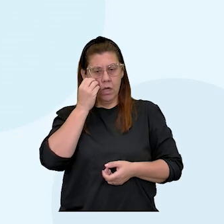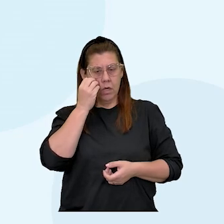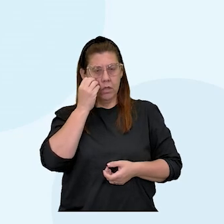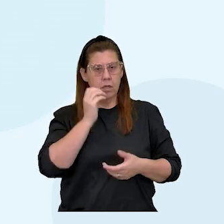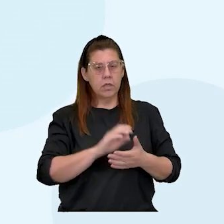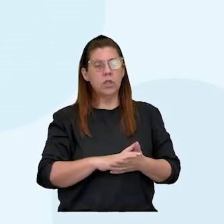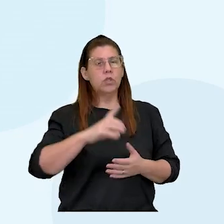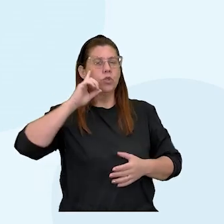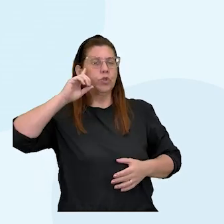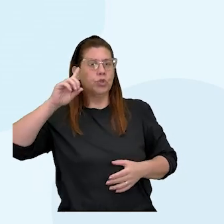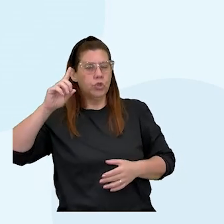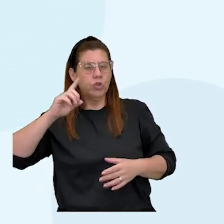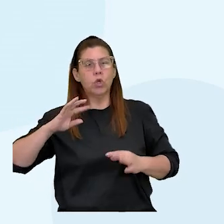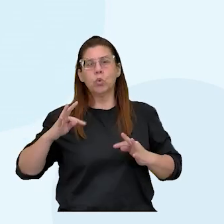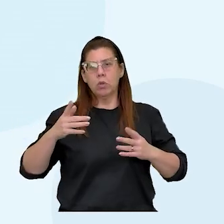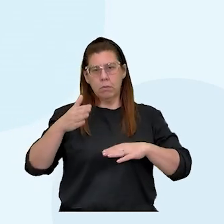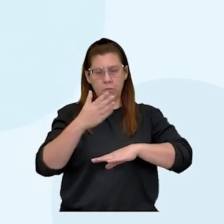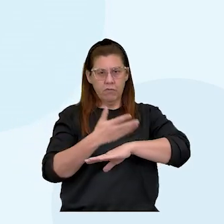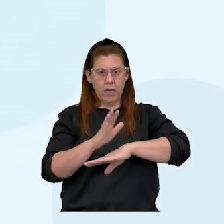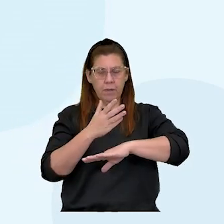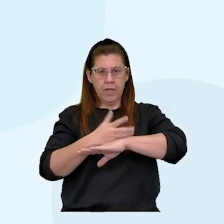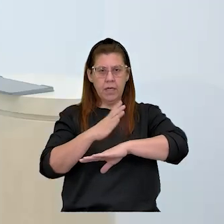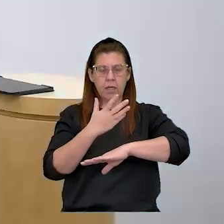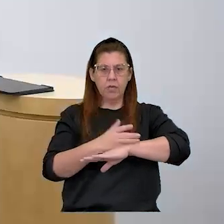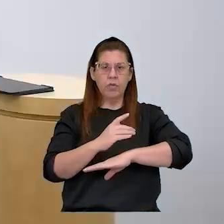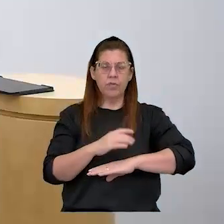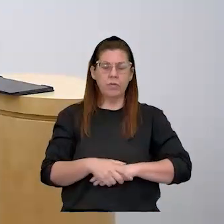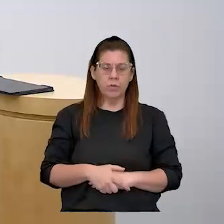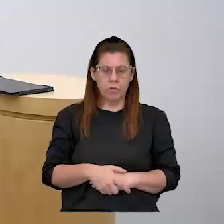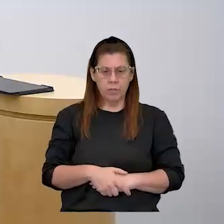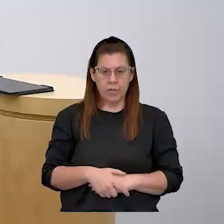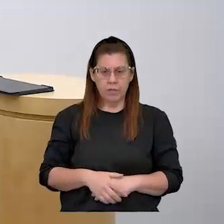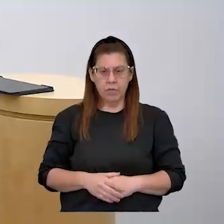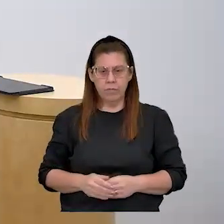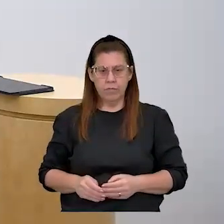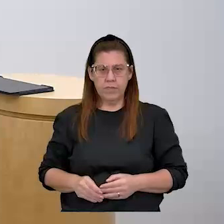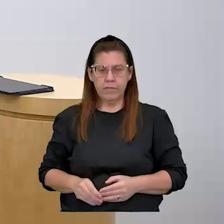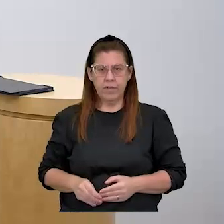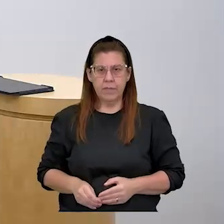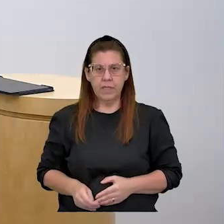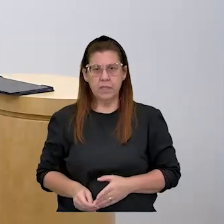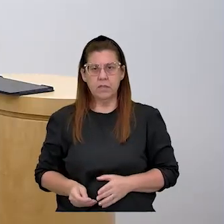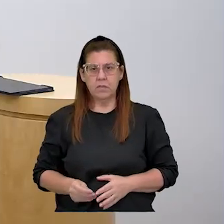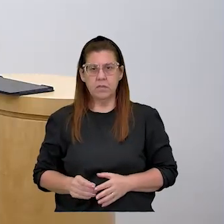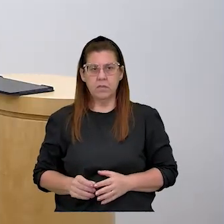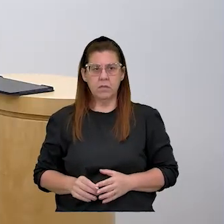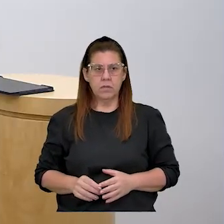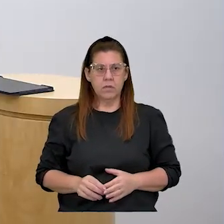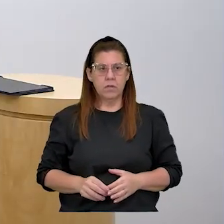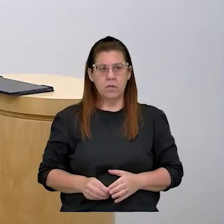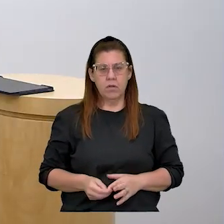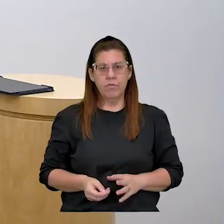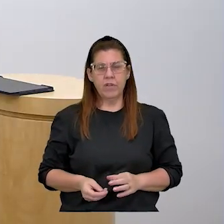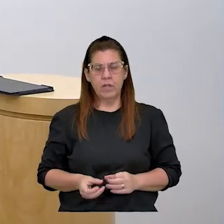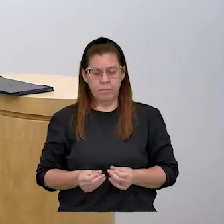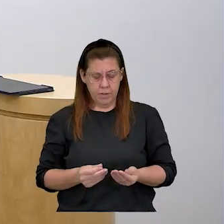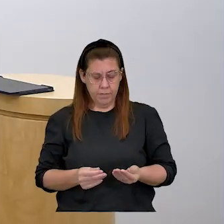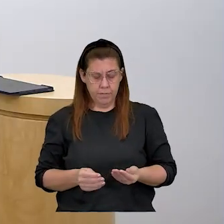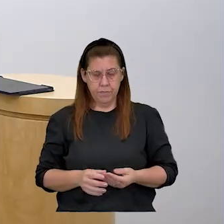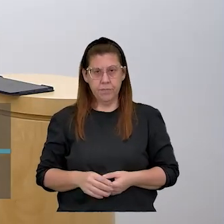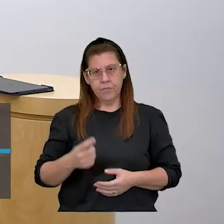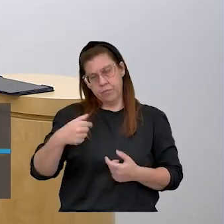né, as datas aí para vocês praticarem. Então, vocês podem fazer a redação sobre vocês, como a gente colocou aqui, né, ou vocês colocam